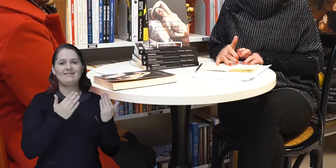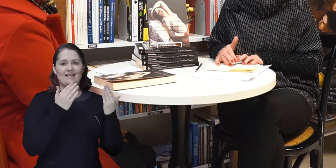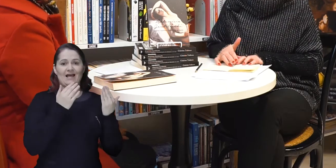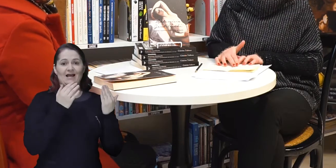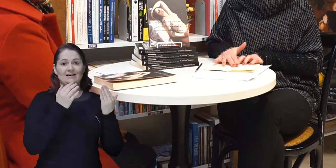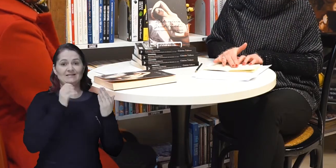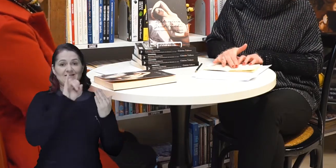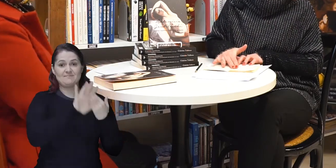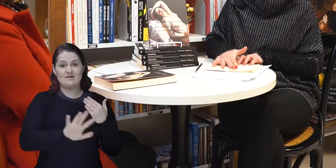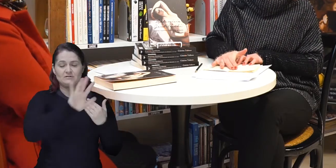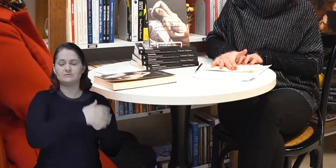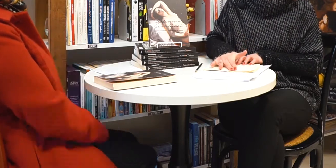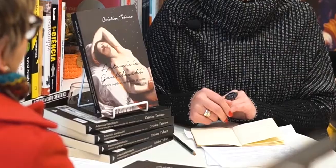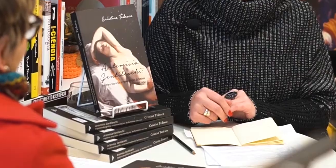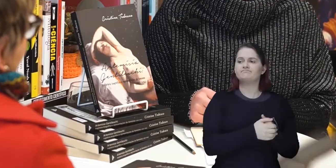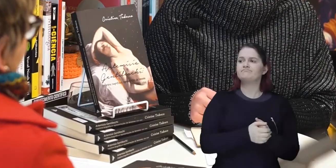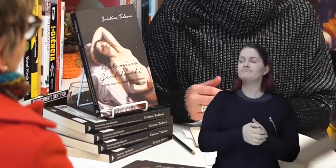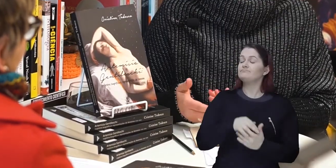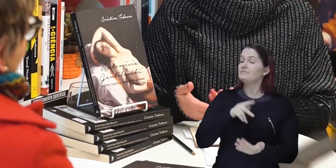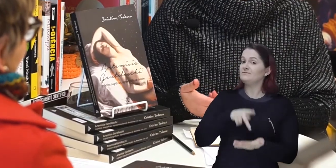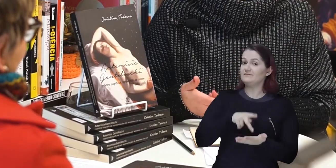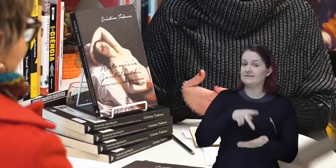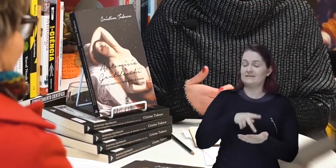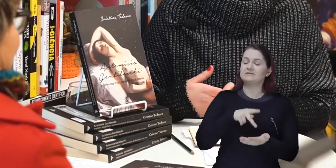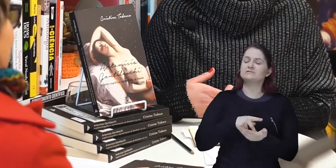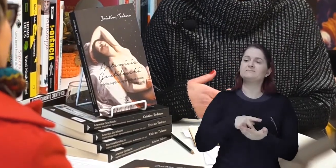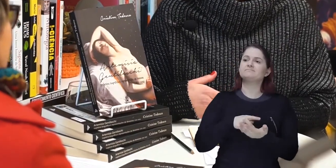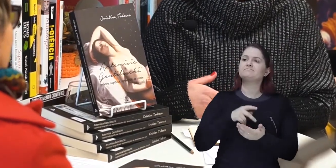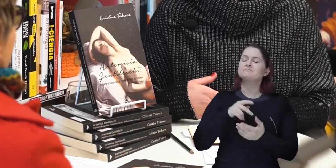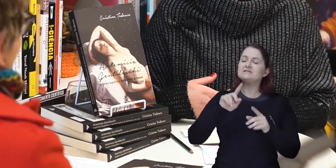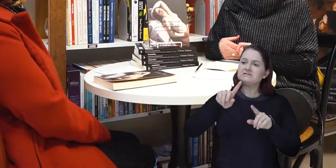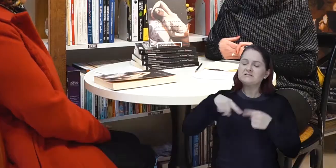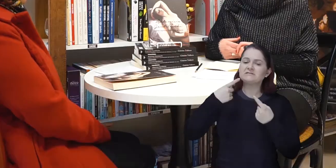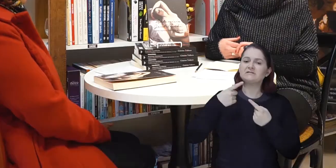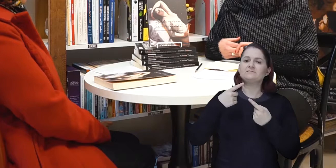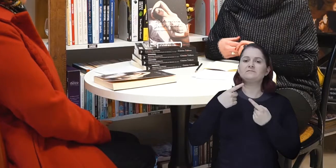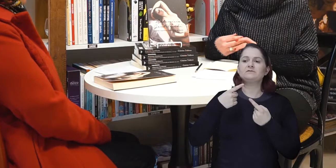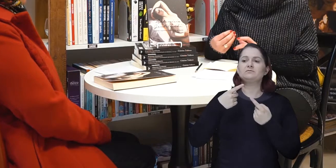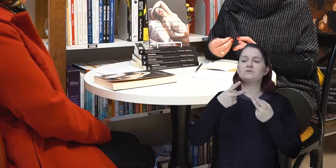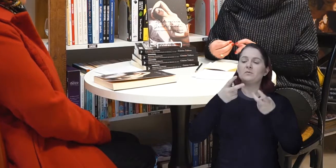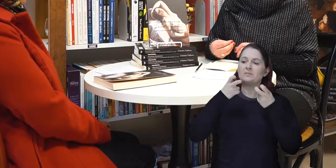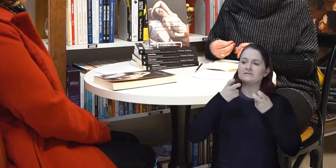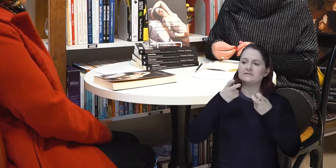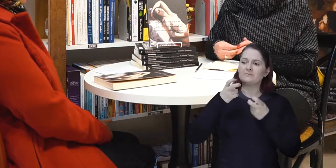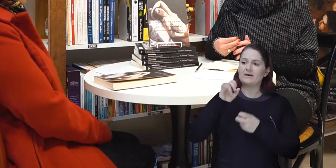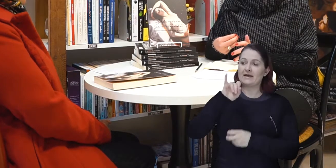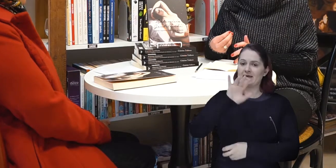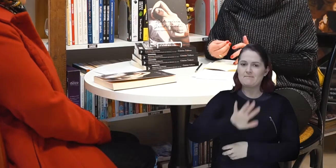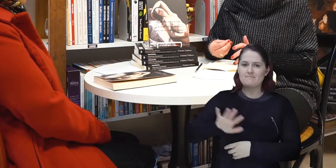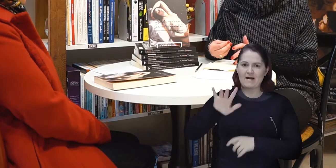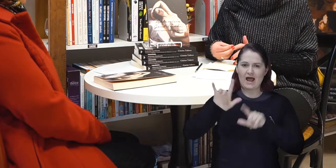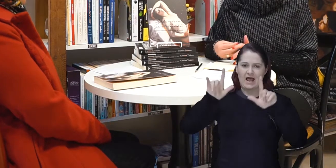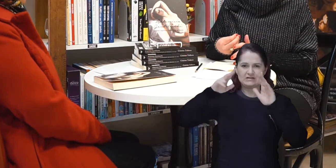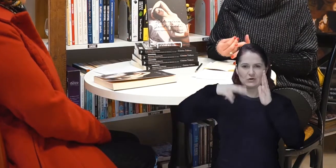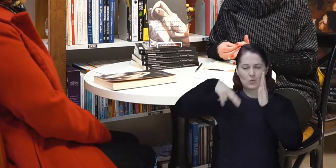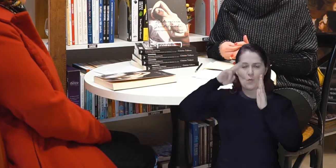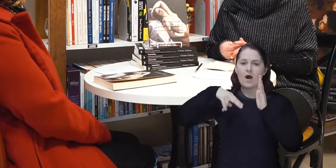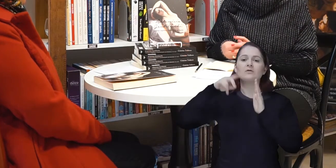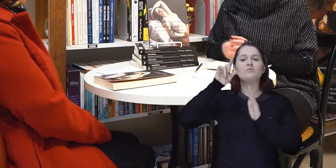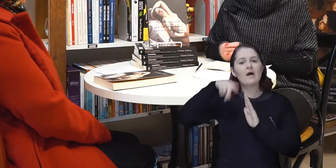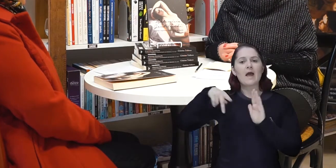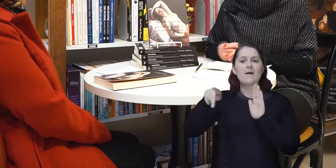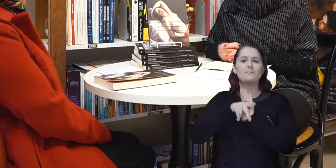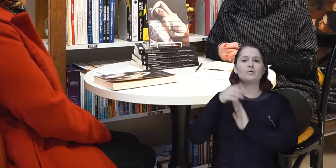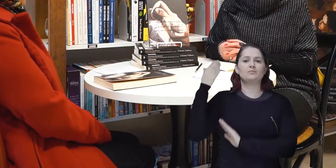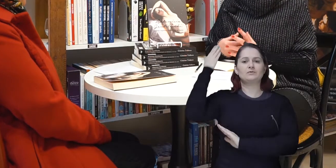lidar com a análise de quadros? Então, um dos maiores desafios é a gente perceber a imagem como testemunho do período em que